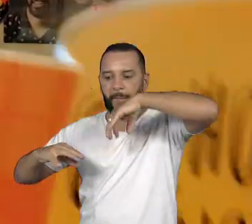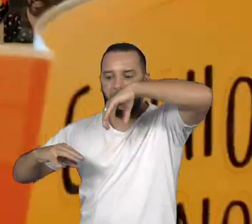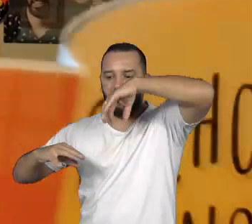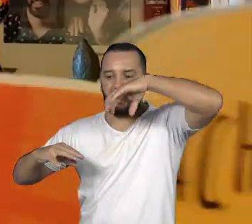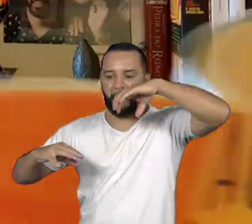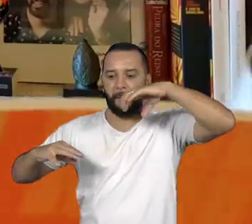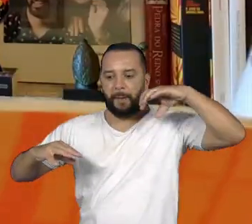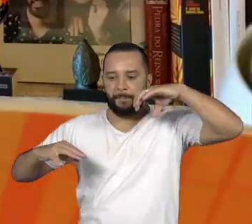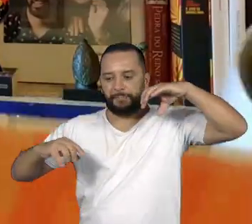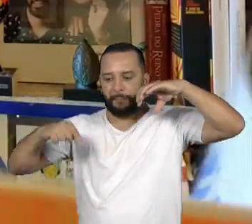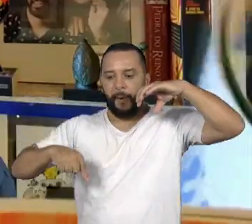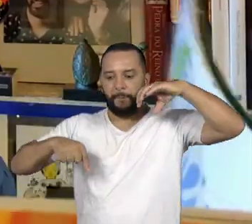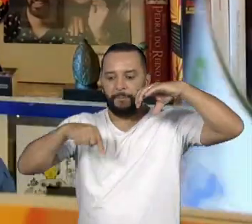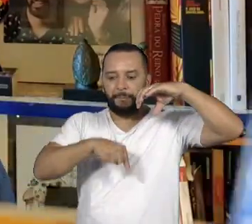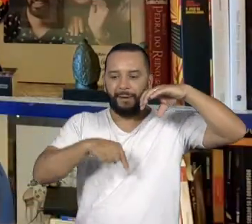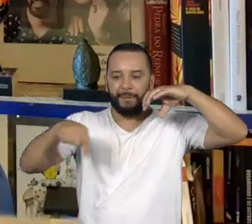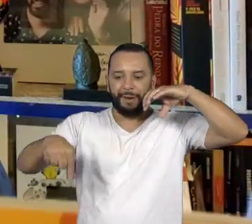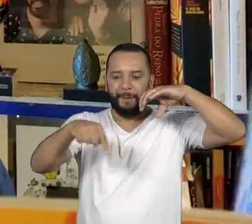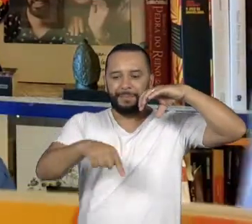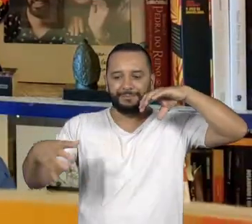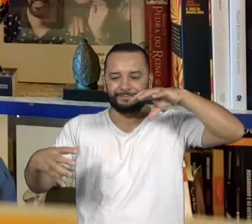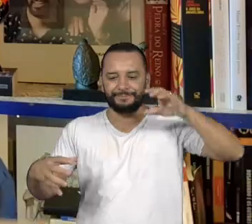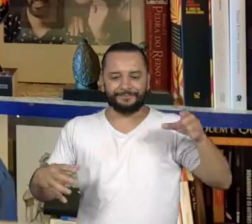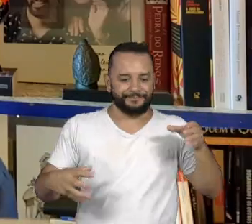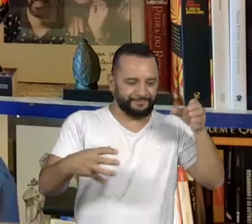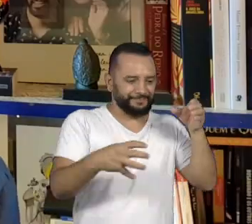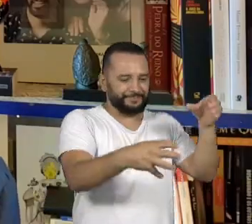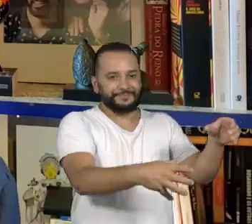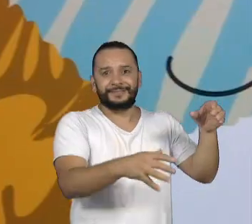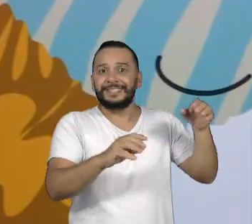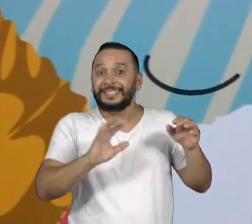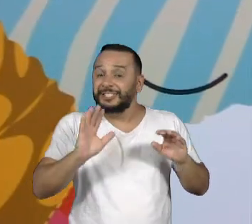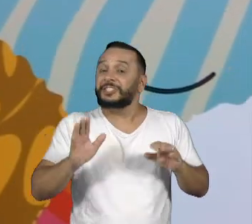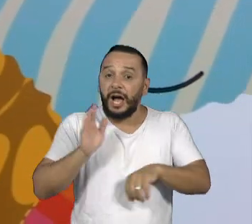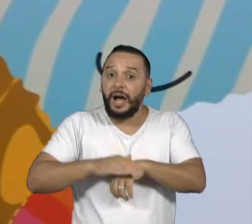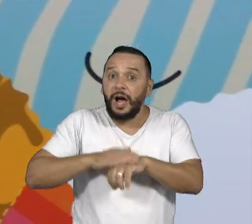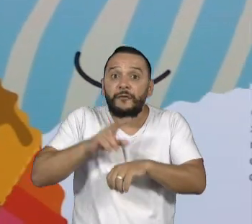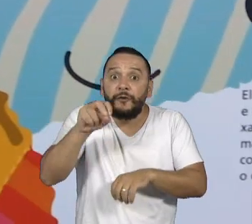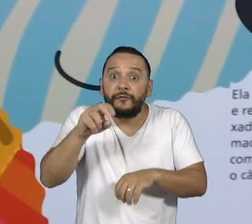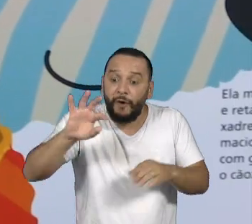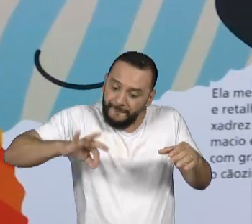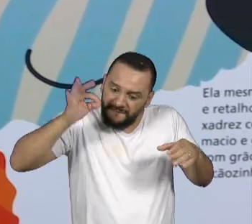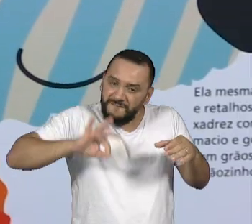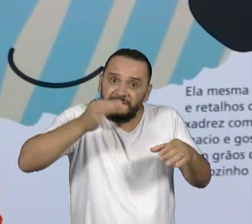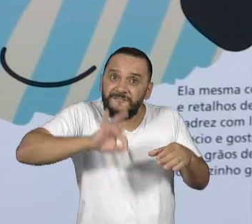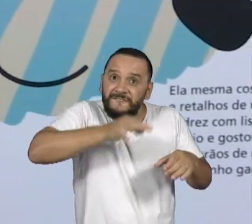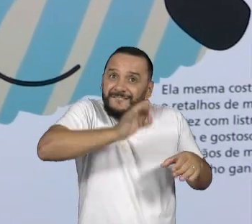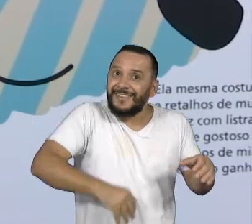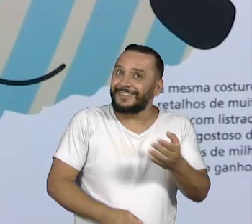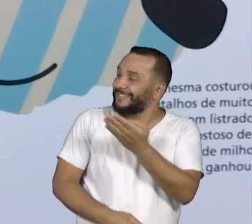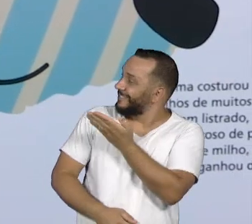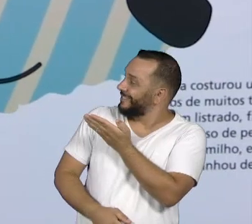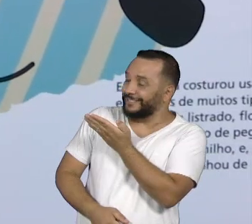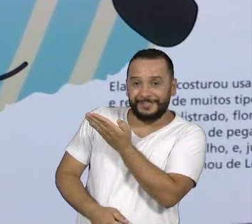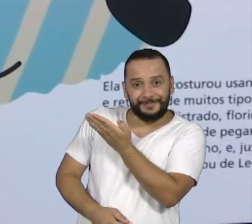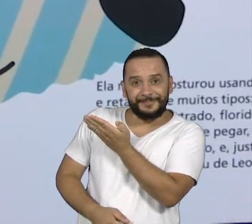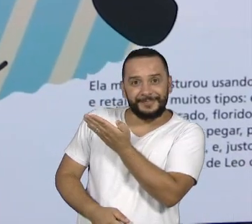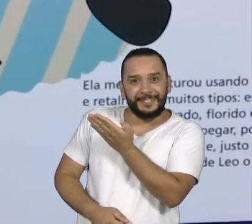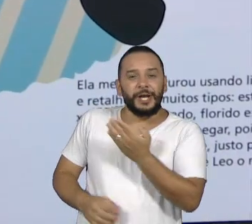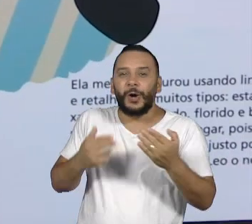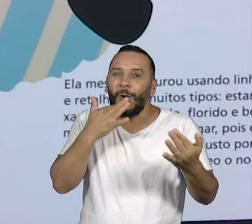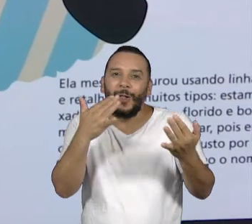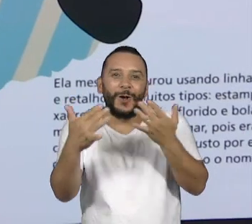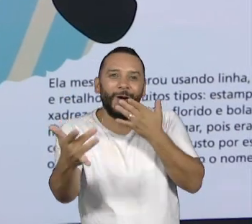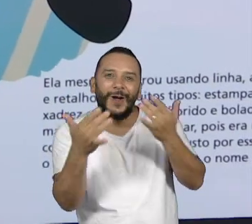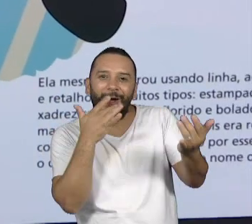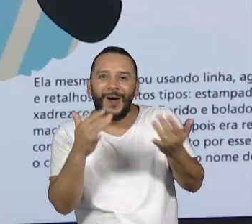Ela mesma costurou usando linha, agulha e retalhos de muitos tipos. Estampadinho,